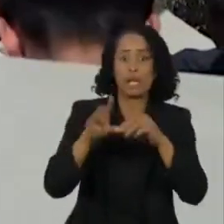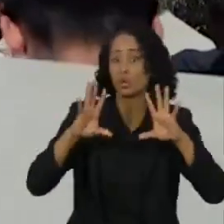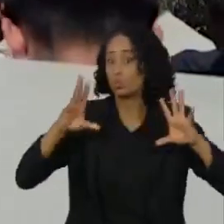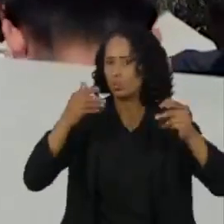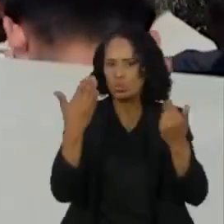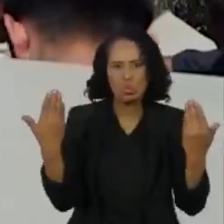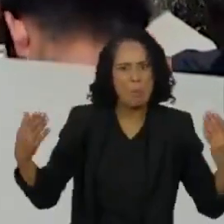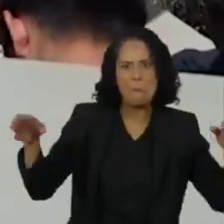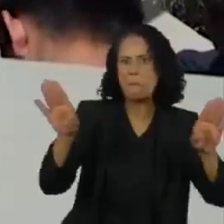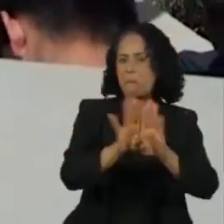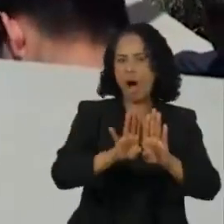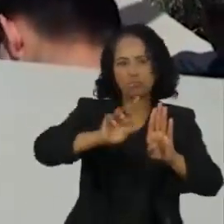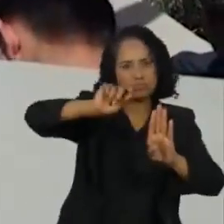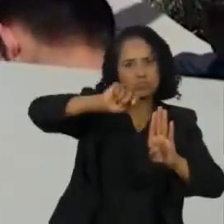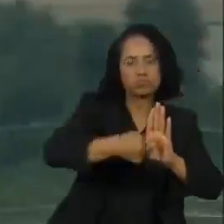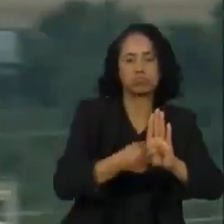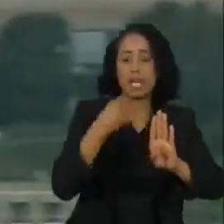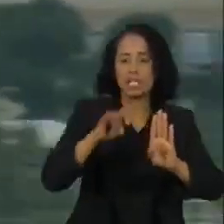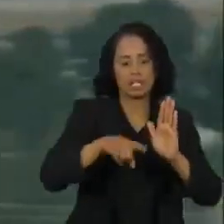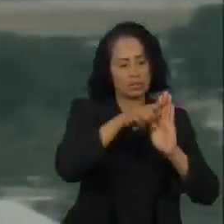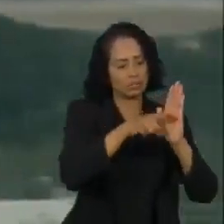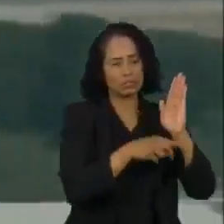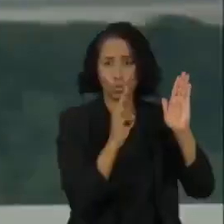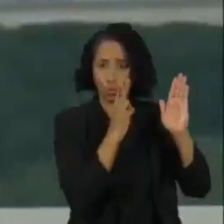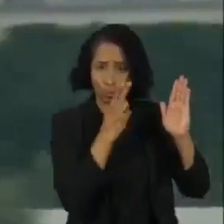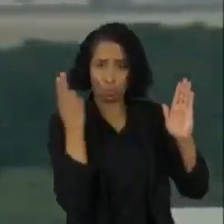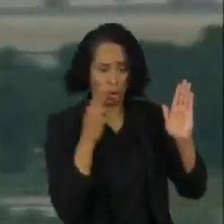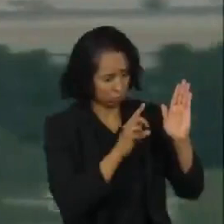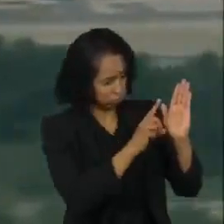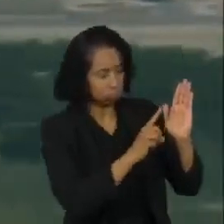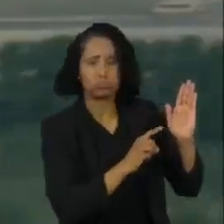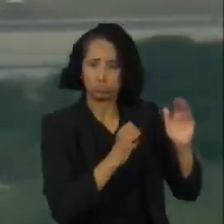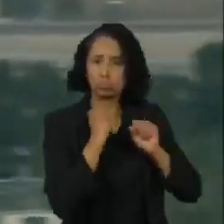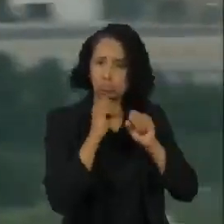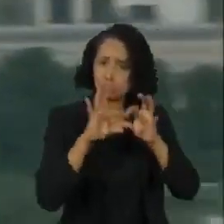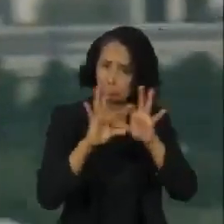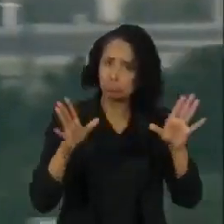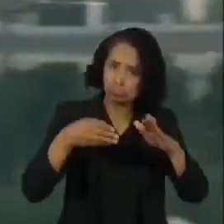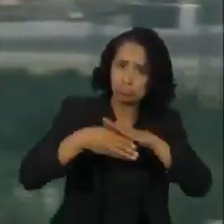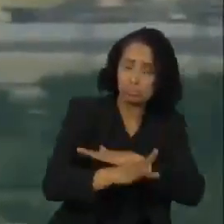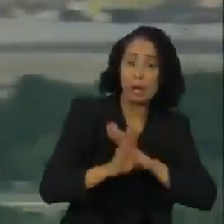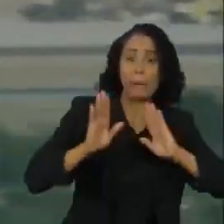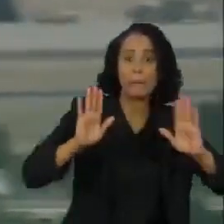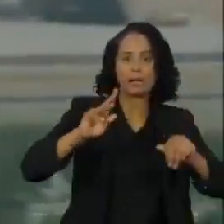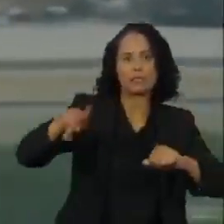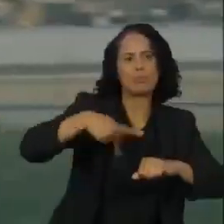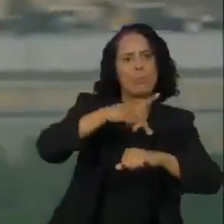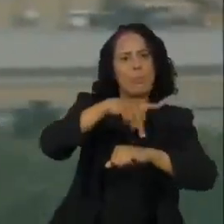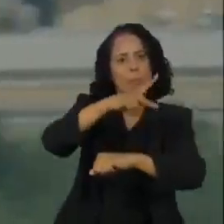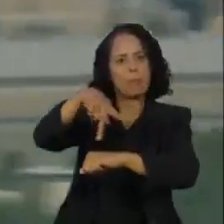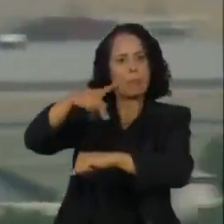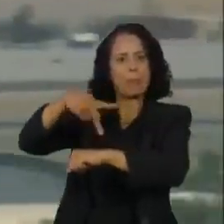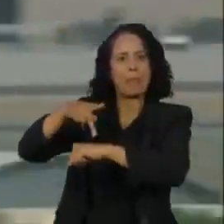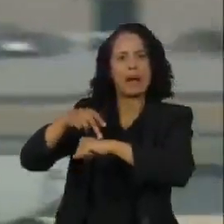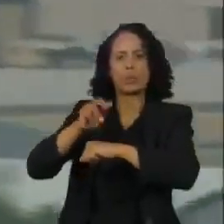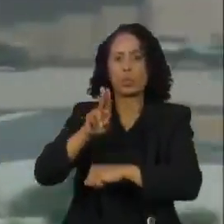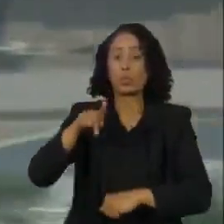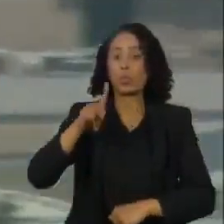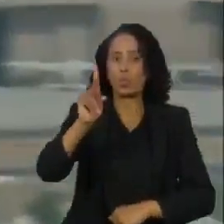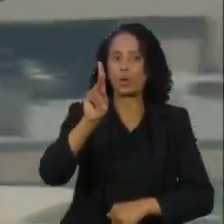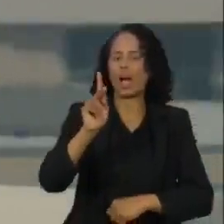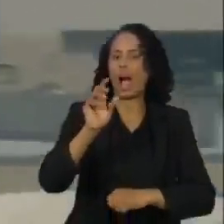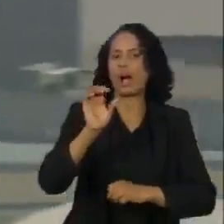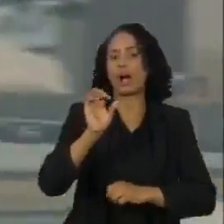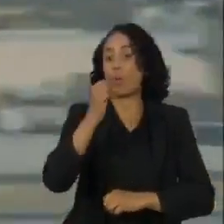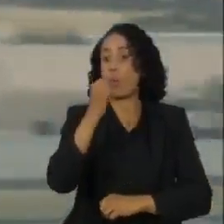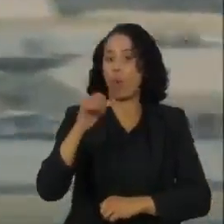Só entra quem de fato está numa lista alguns países já encerraram as operações de retirada o Reino Unido planejou 18 volts